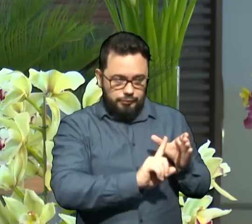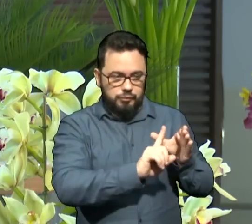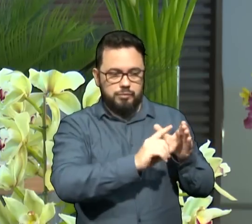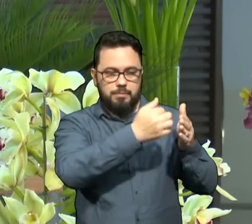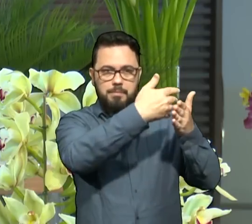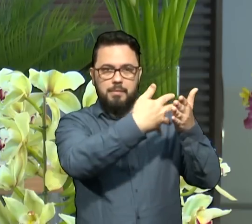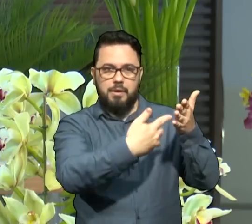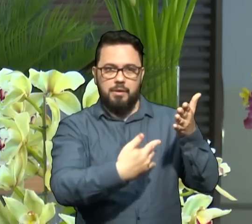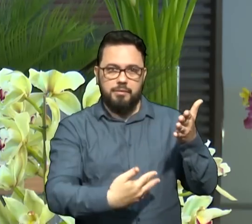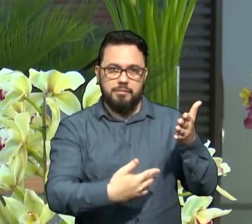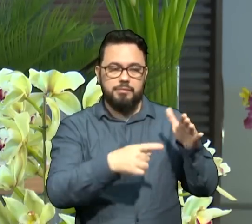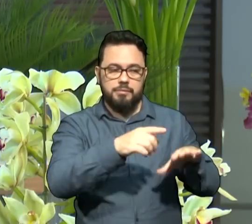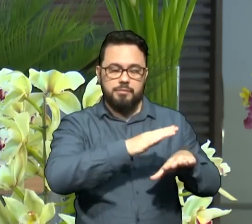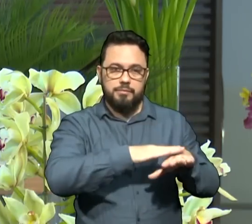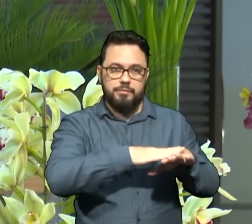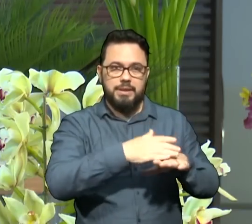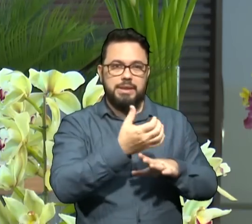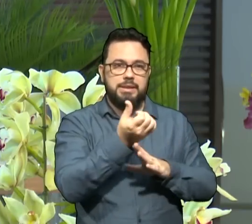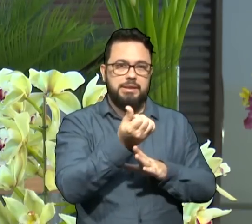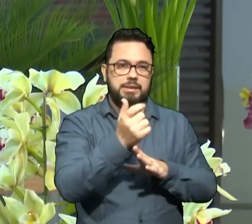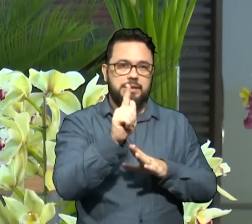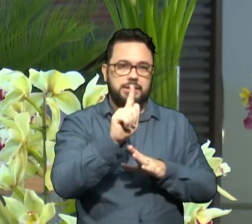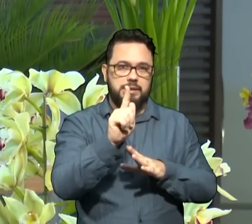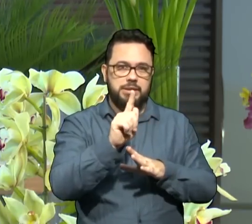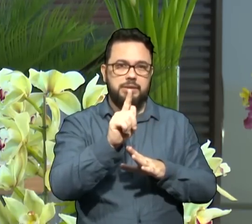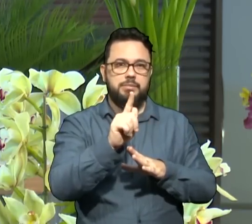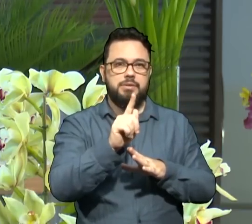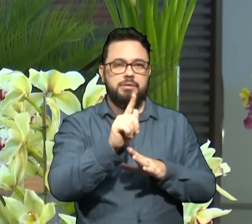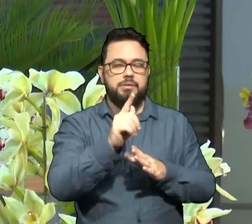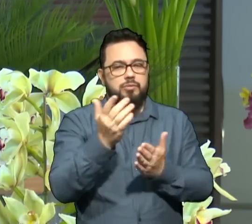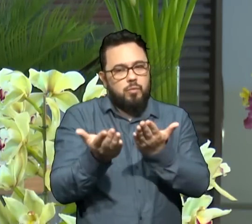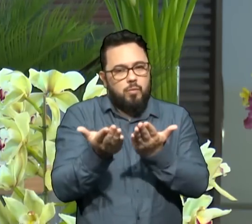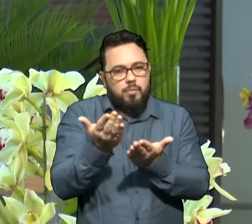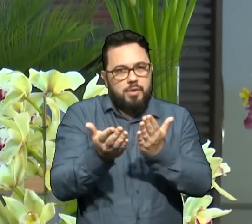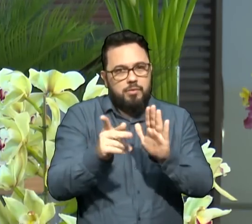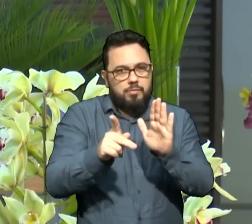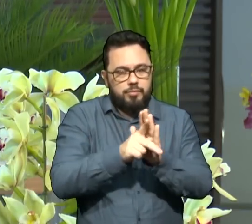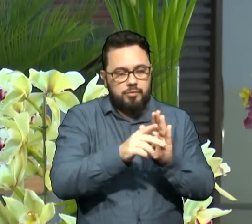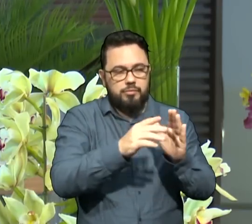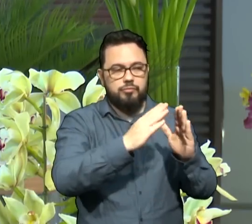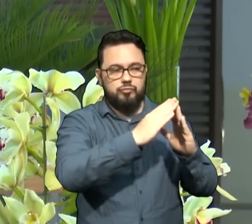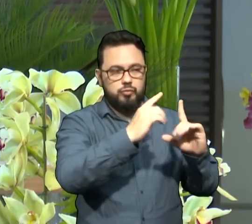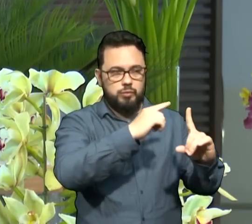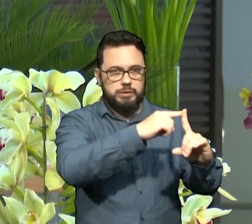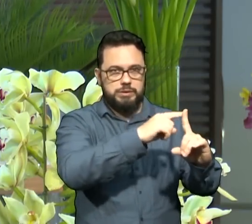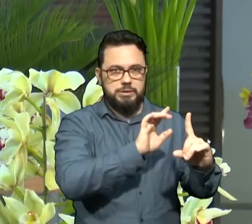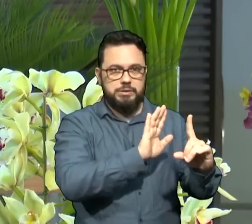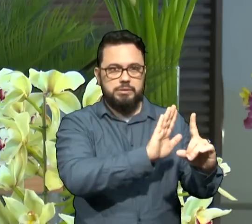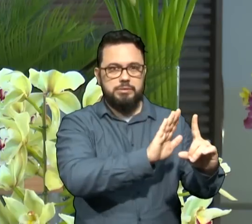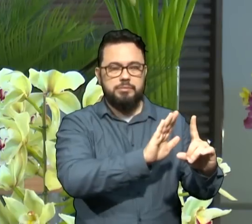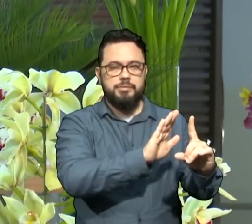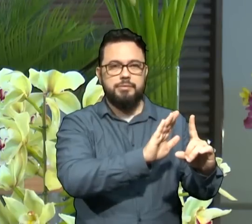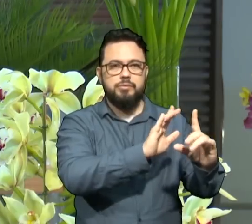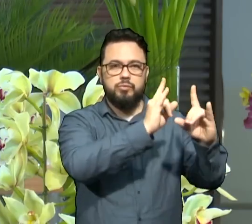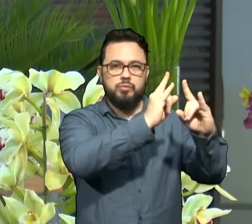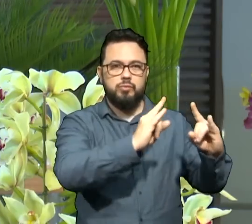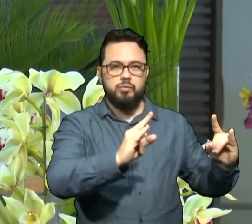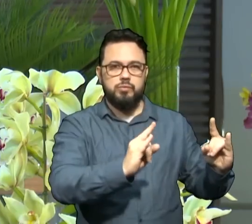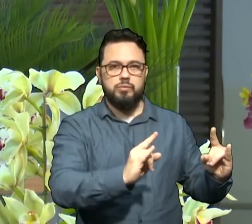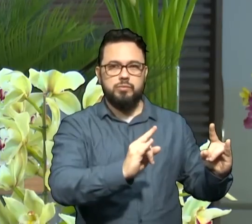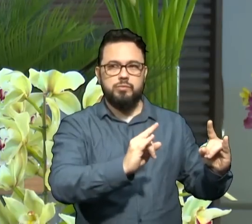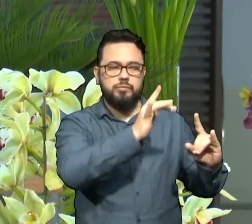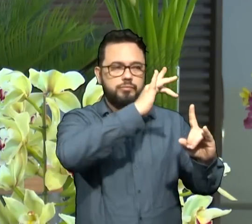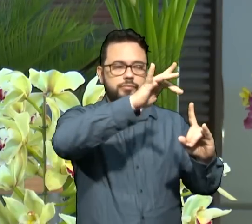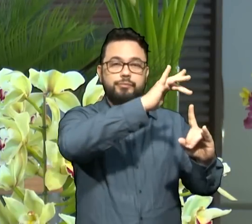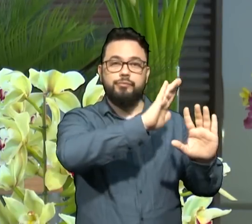dará isto 6 G segundo o peso padrão do templo eh do Santuário que é de 12 G